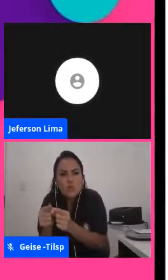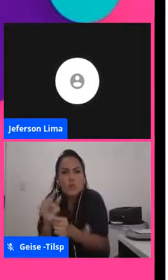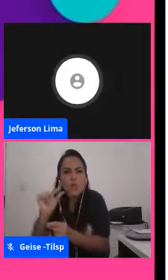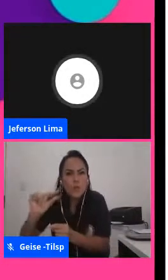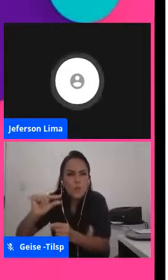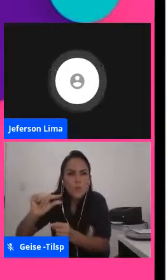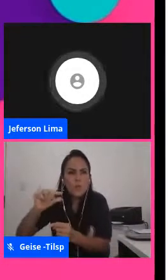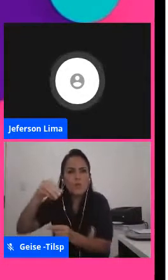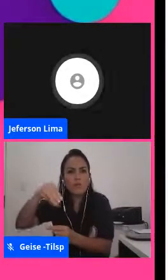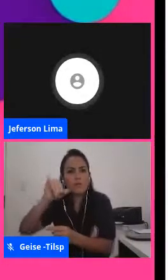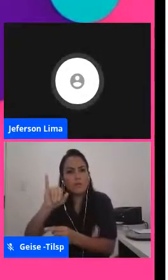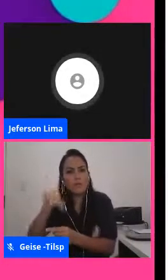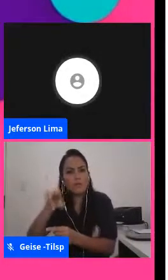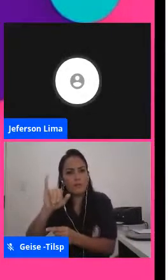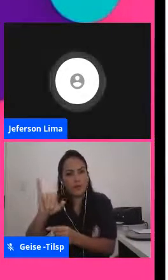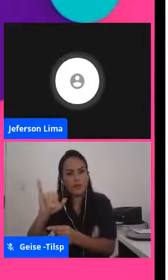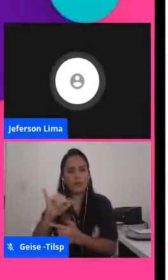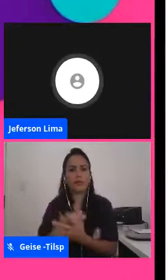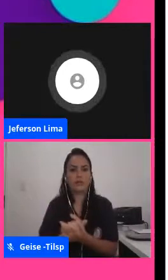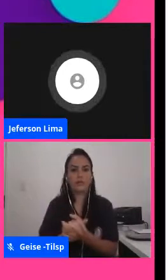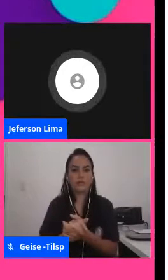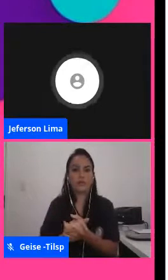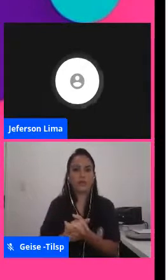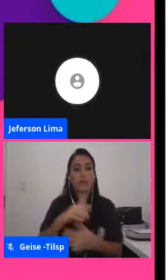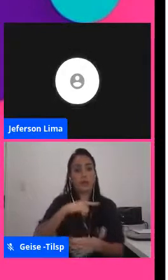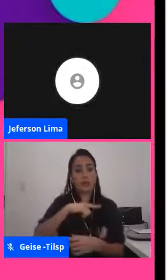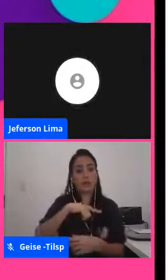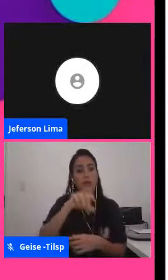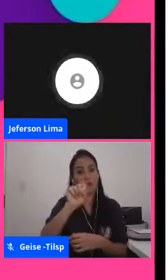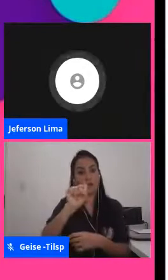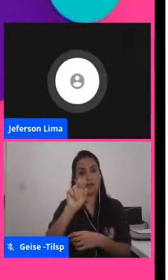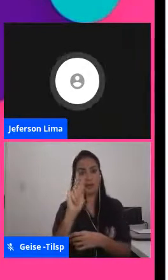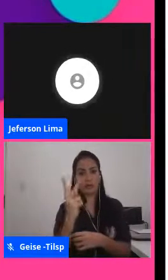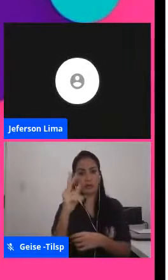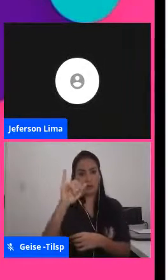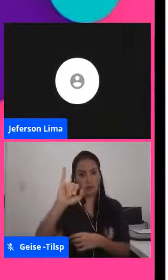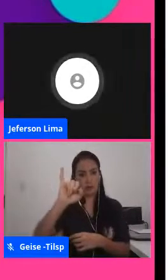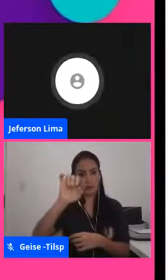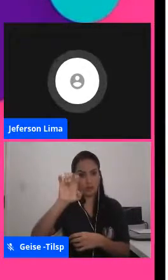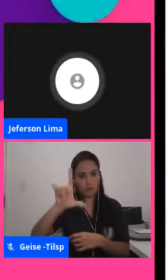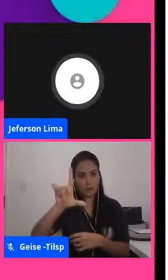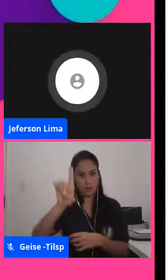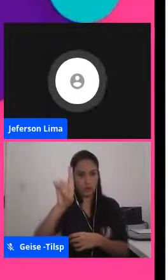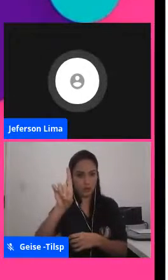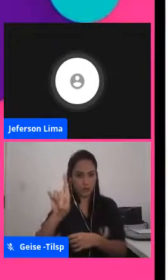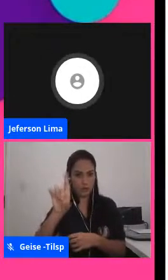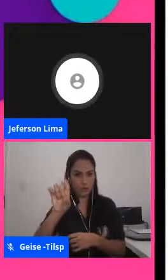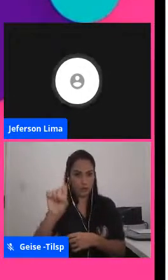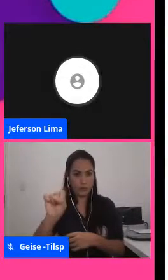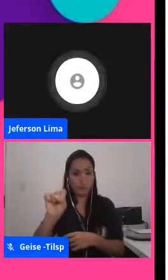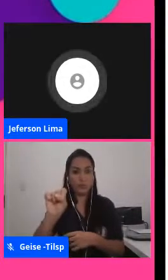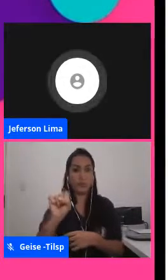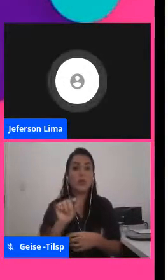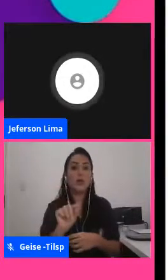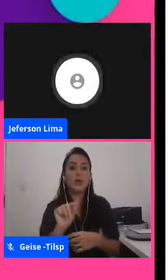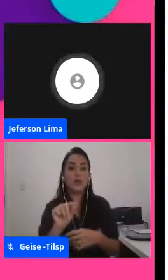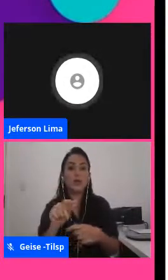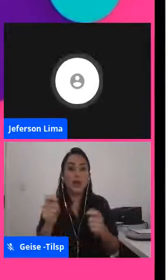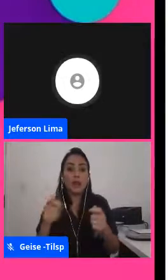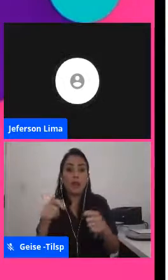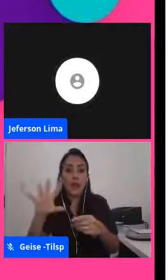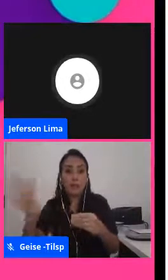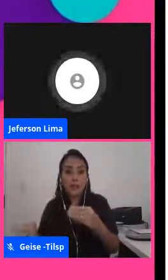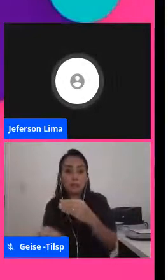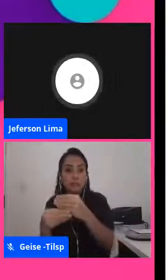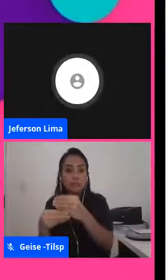motivo. A gente tem vários shields. Os shields, eles são essas agregações aqui que a gente pode adicionar ao Arduino para dar novas